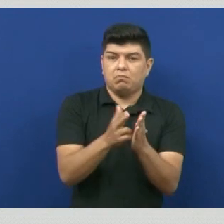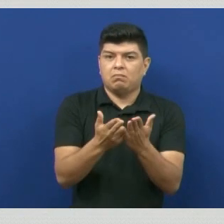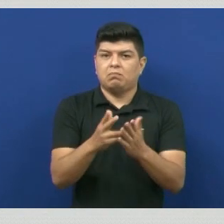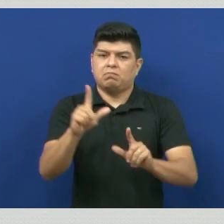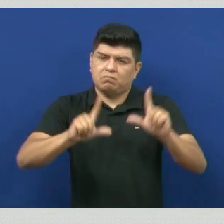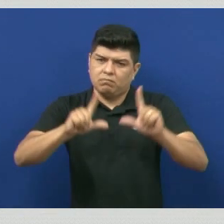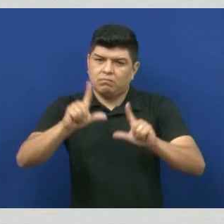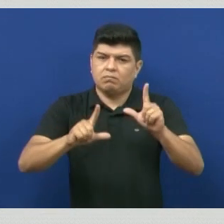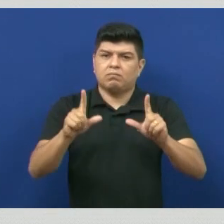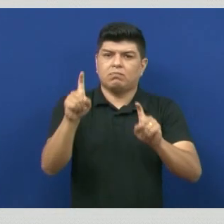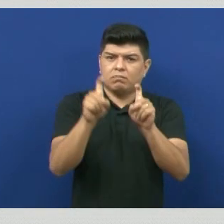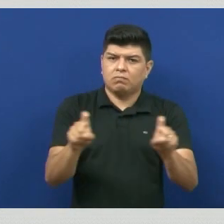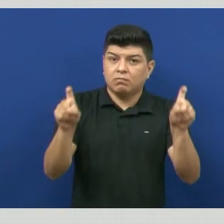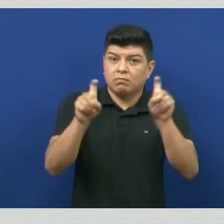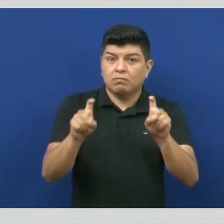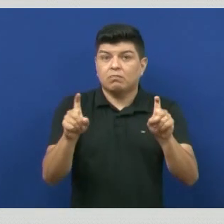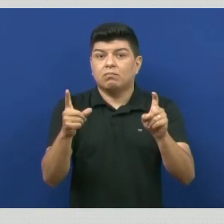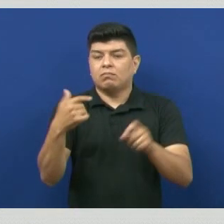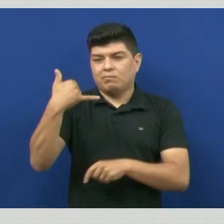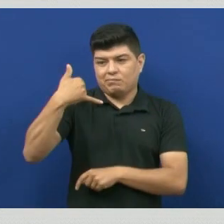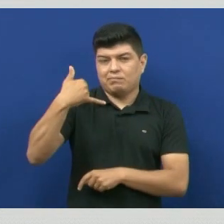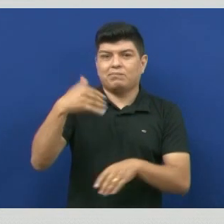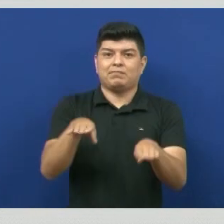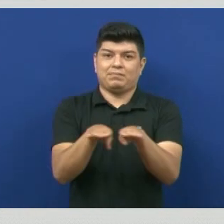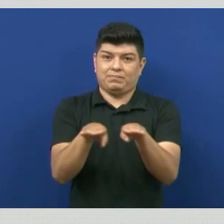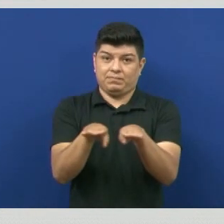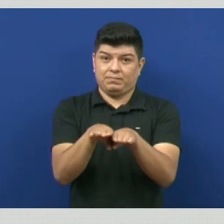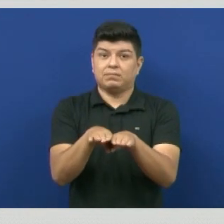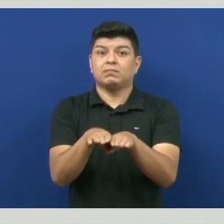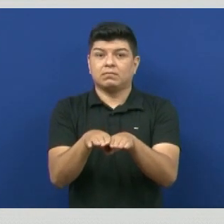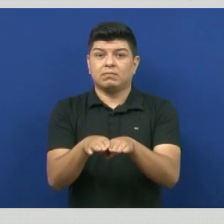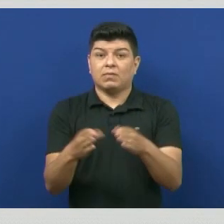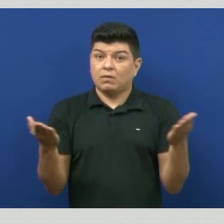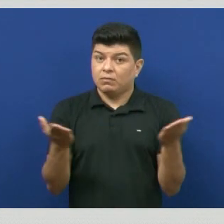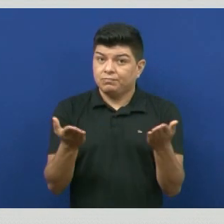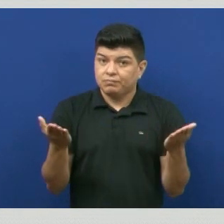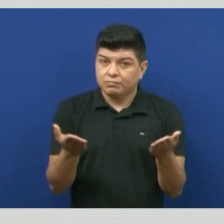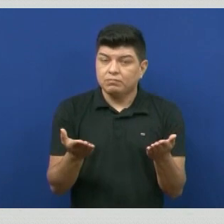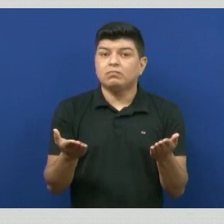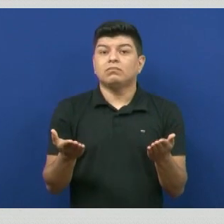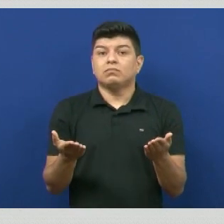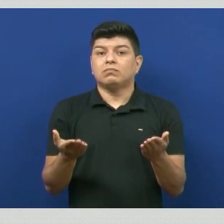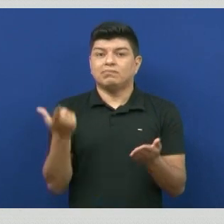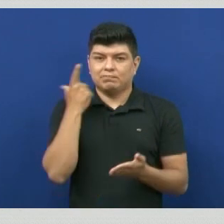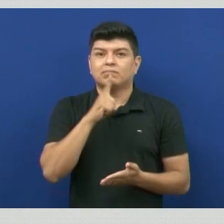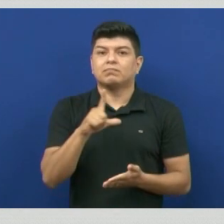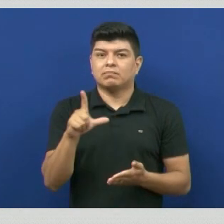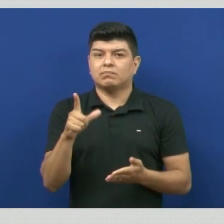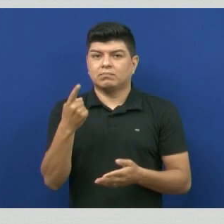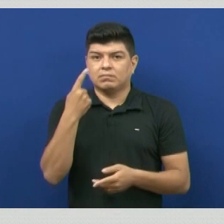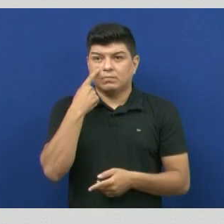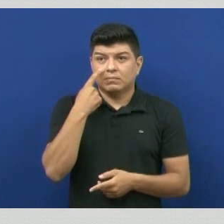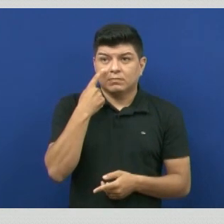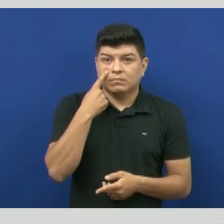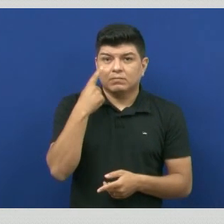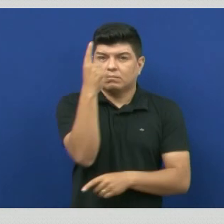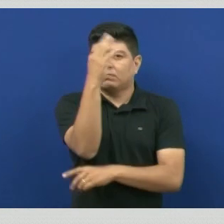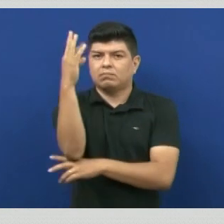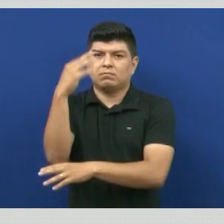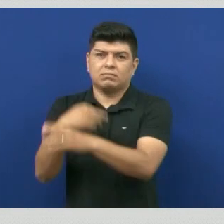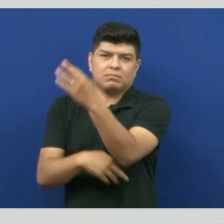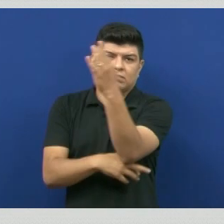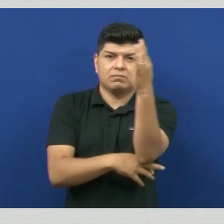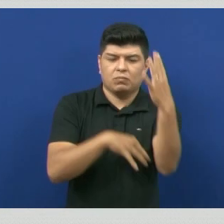televisão, computador ou até mesmo com o seu celular. Então, atualmente, nós conseguimos observar paisagens do